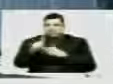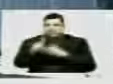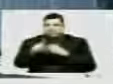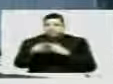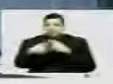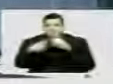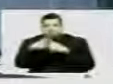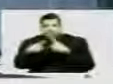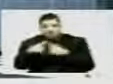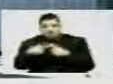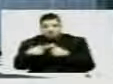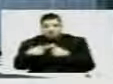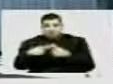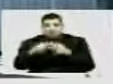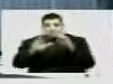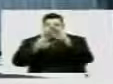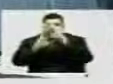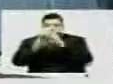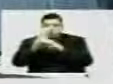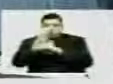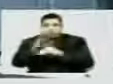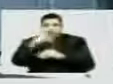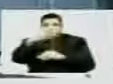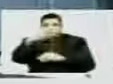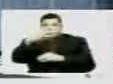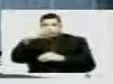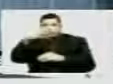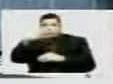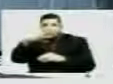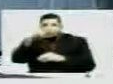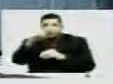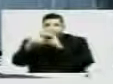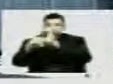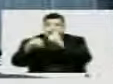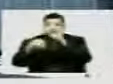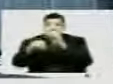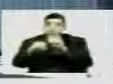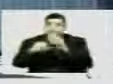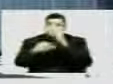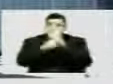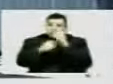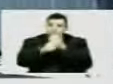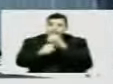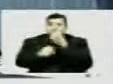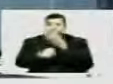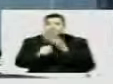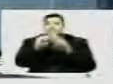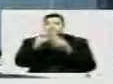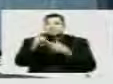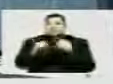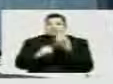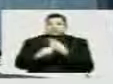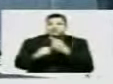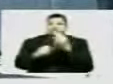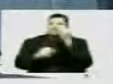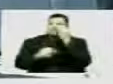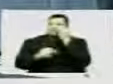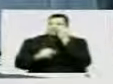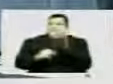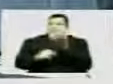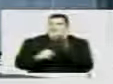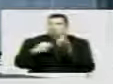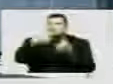caso não seja acatada nenhuma emenda, 40% de remanejamento do orçamento. Se nós considerarmos